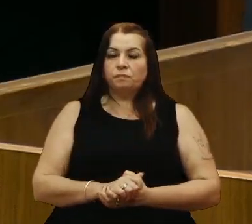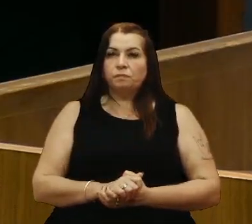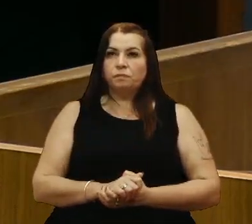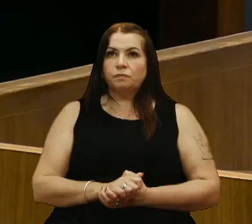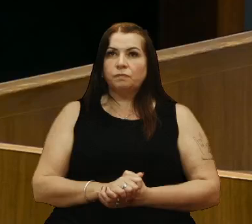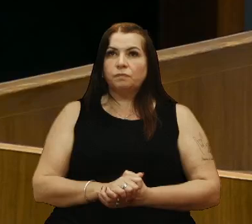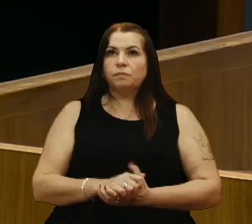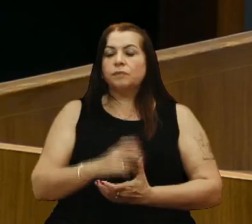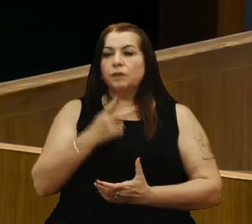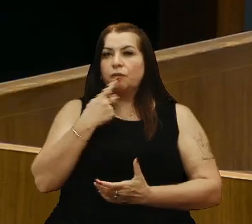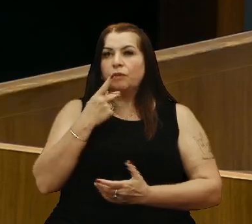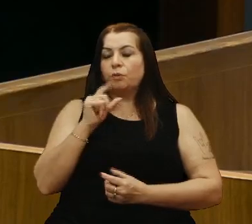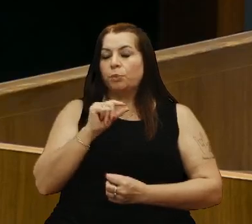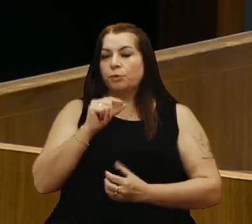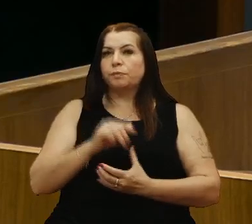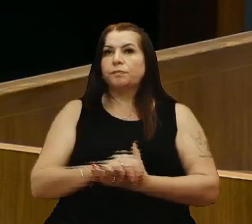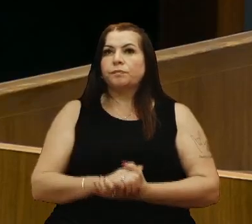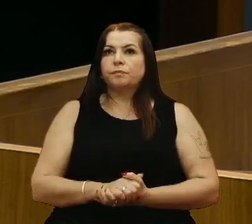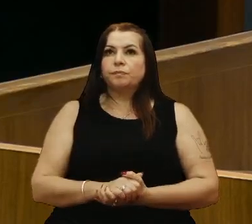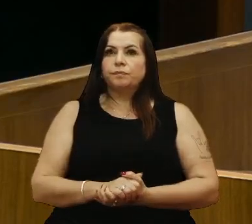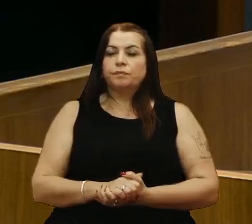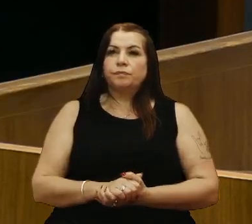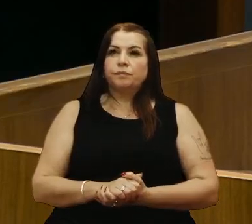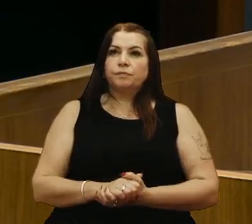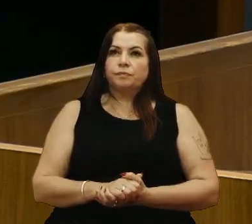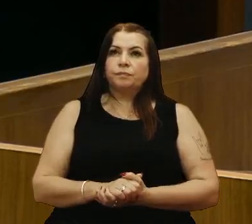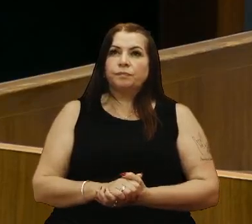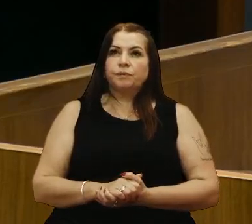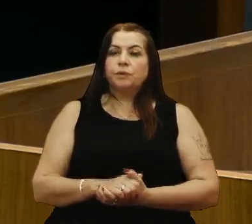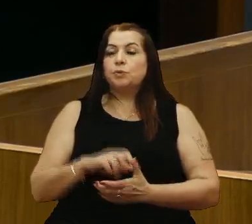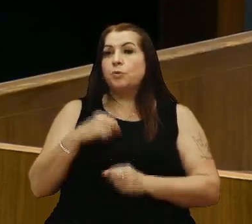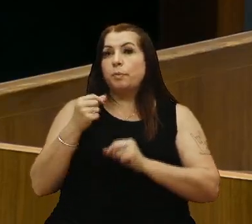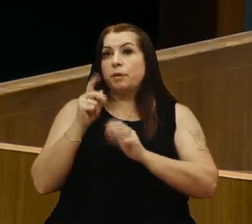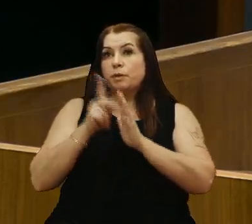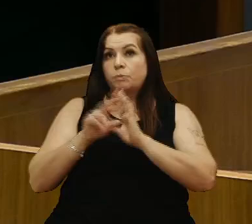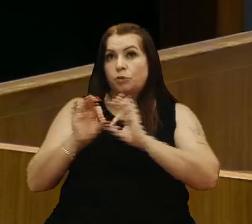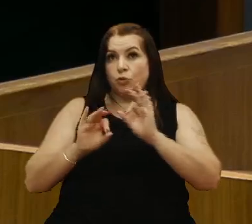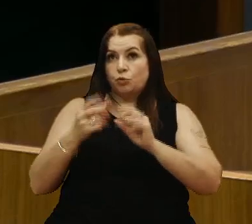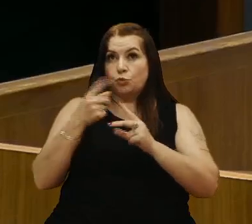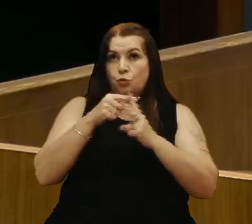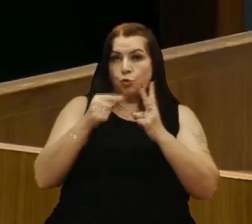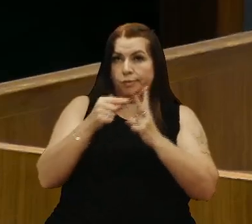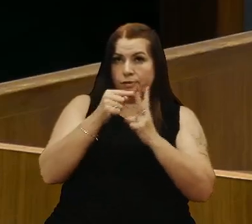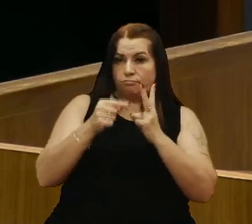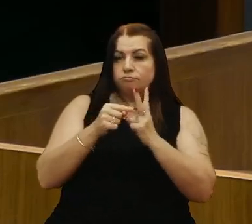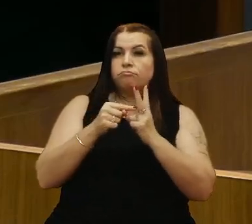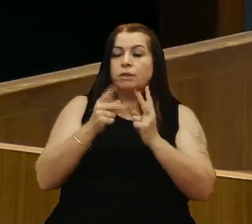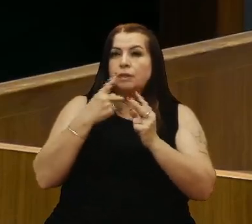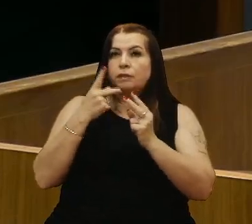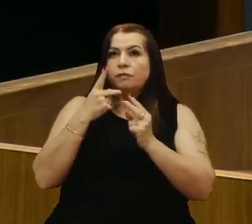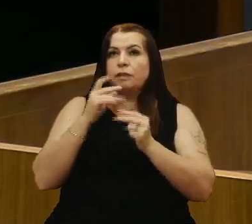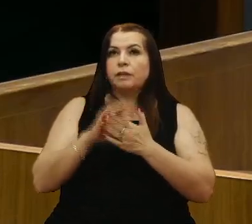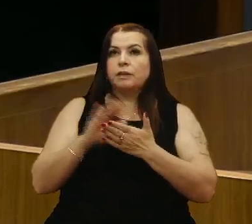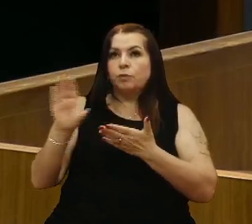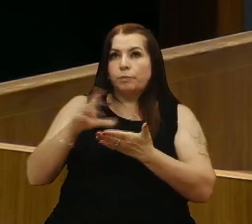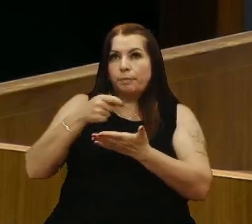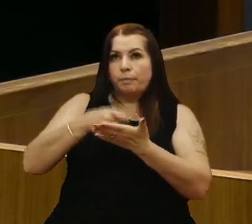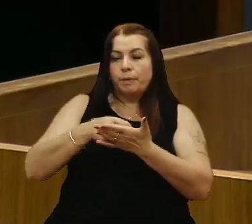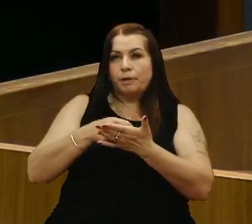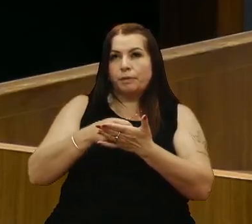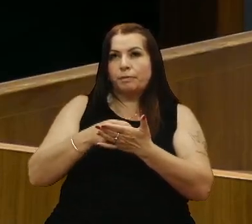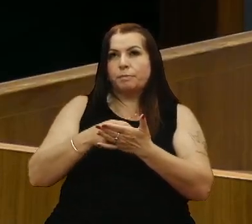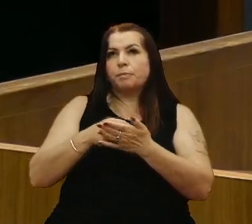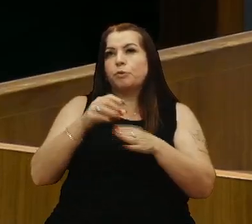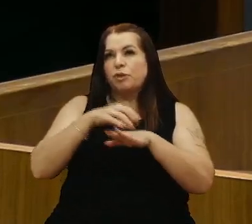eu queria falar um pouquinho sobre esse projeto. Então, os dois projetos, né, que falam da questão do subsídio para o